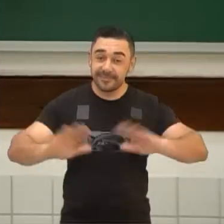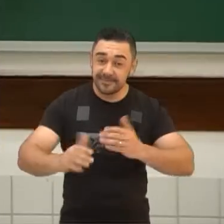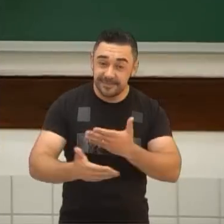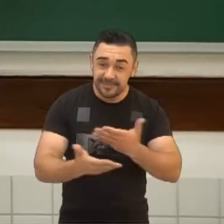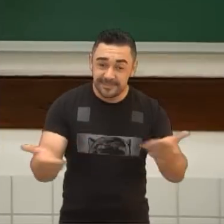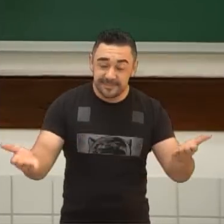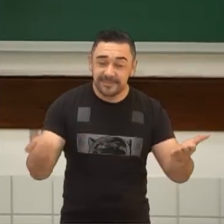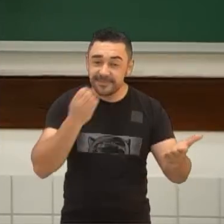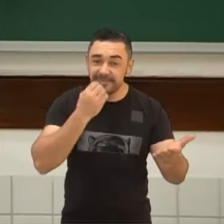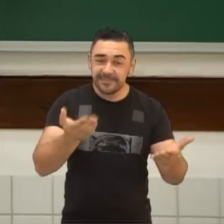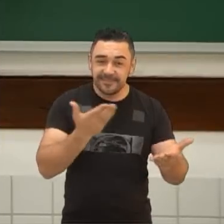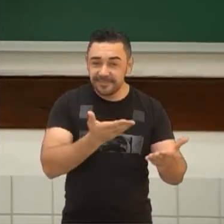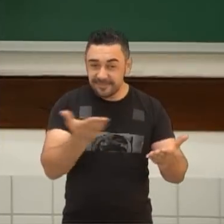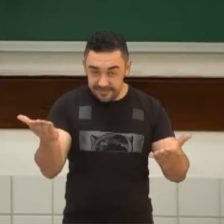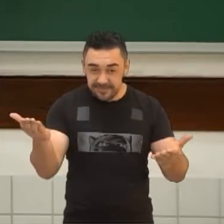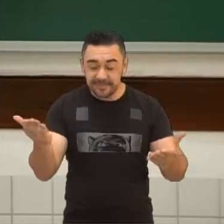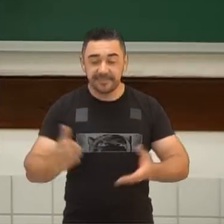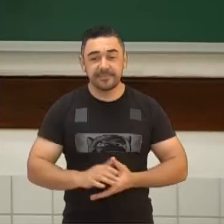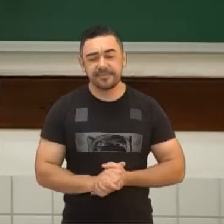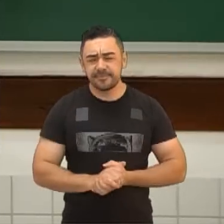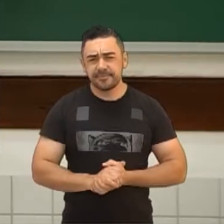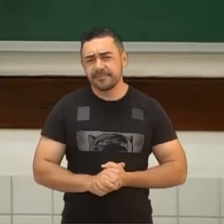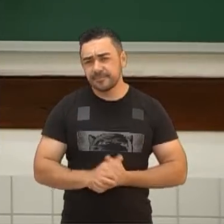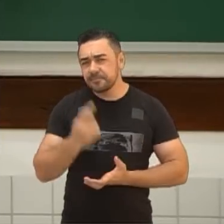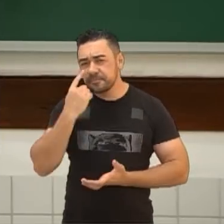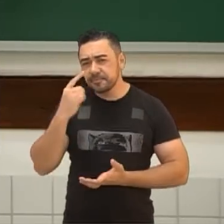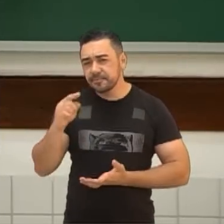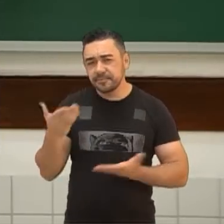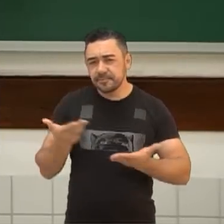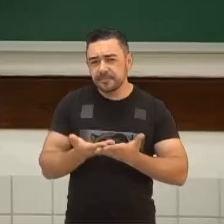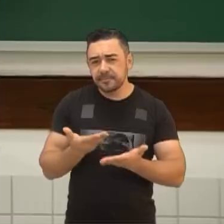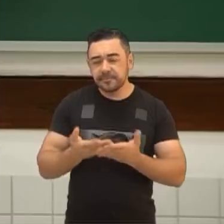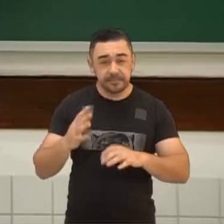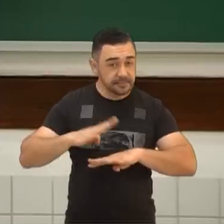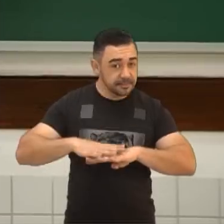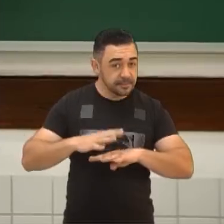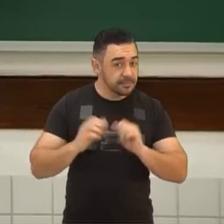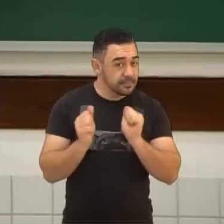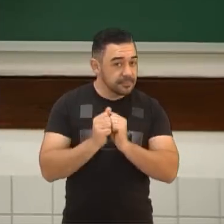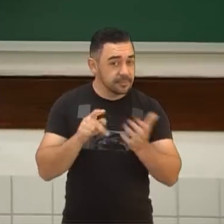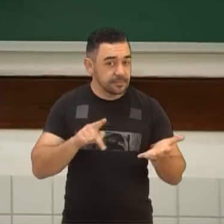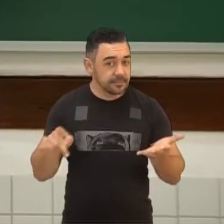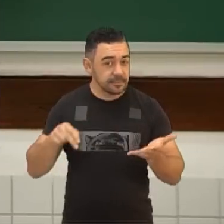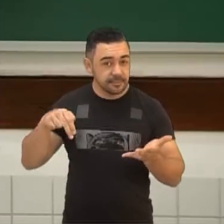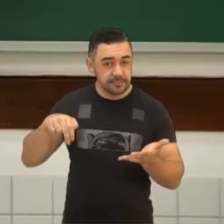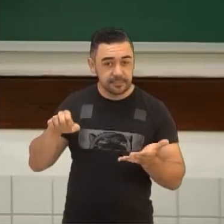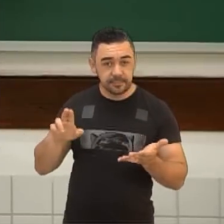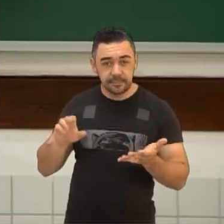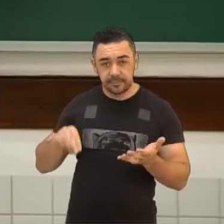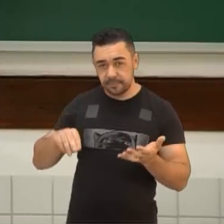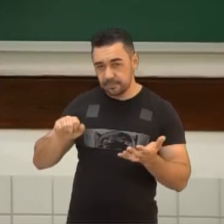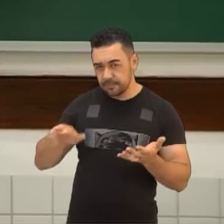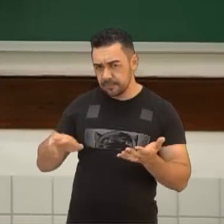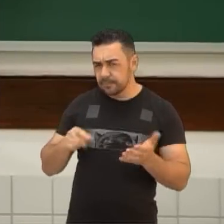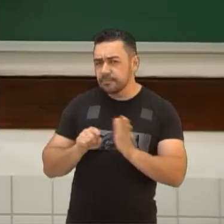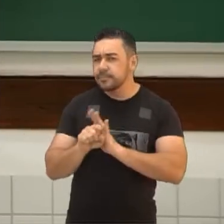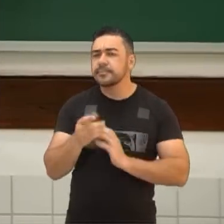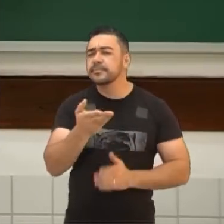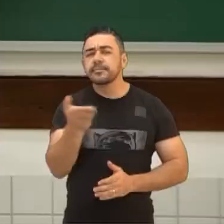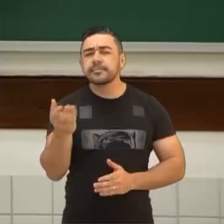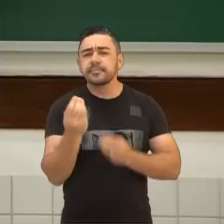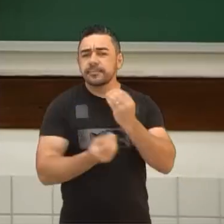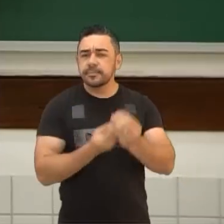Olá, pessoal! Tudo bem com vocês? Vamos lá para mais uma aulinha de matemática com a professora Neumar? E aí, como é que vocês estão em